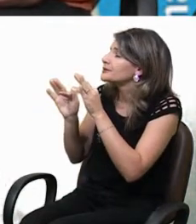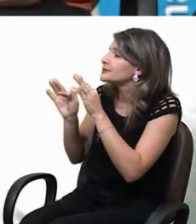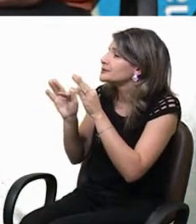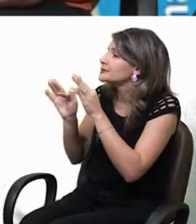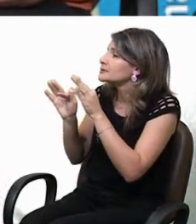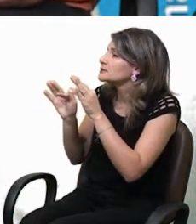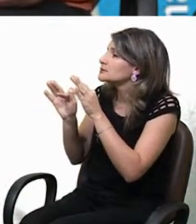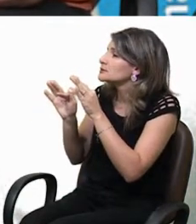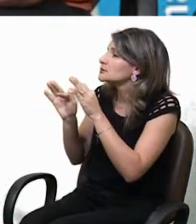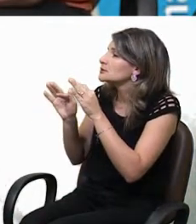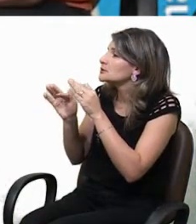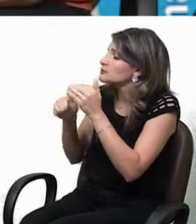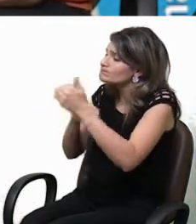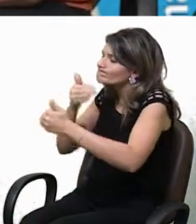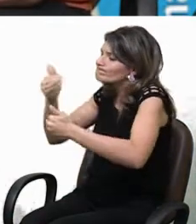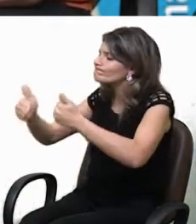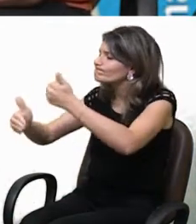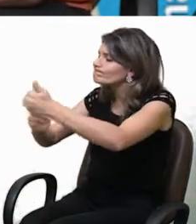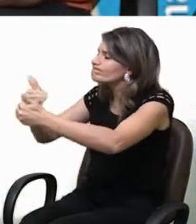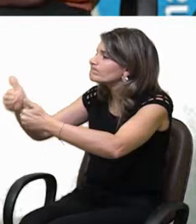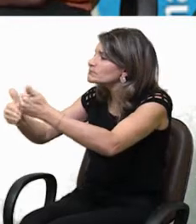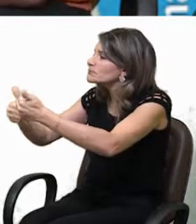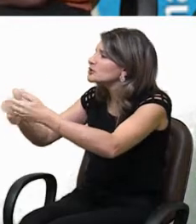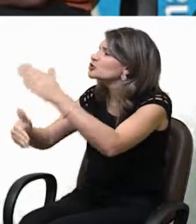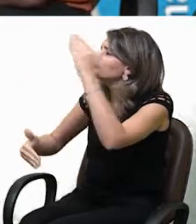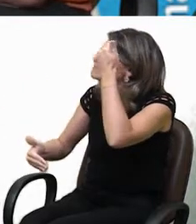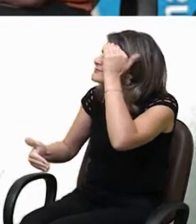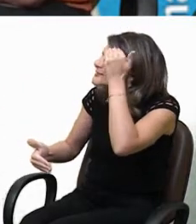né? E como que foi então